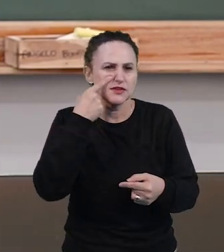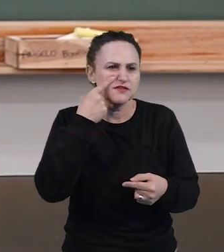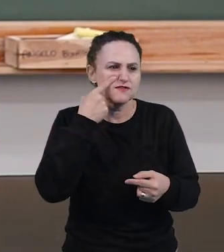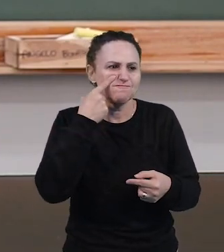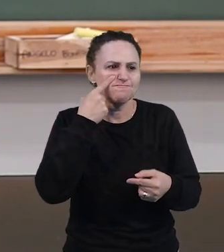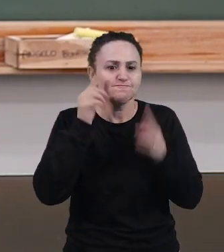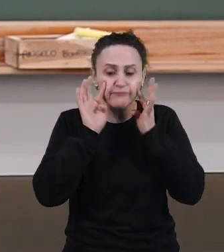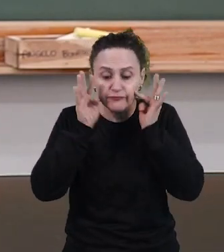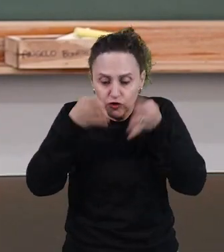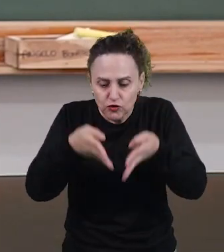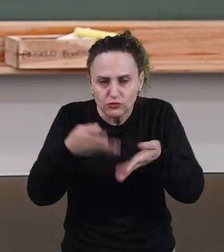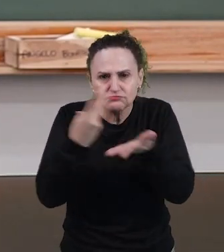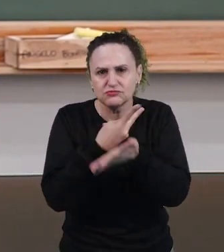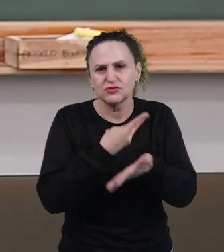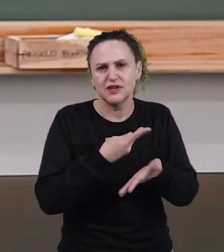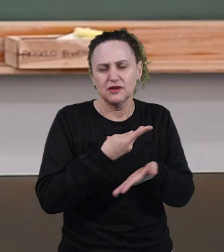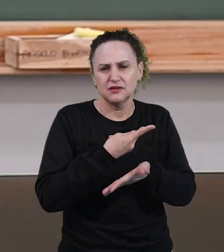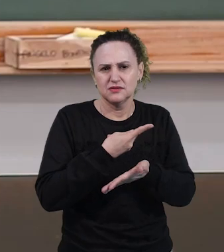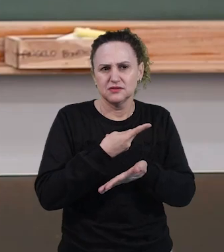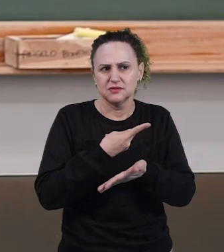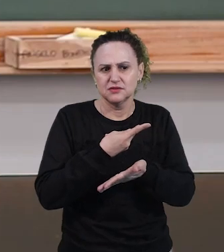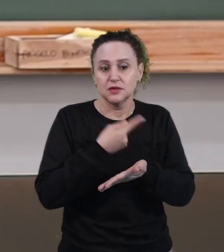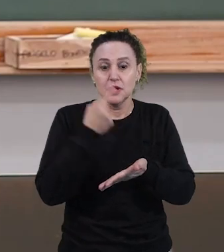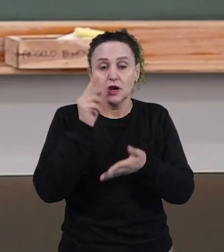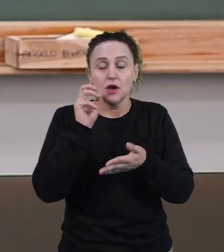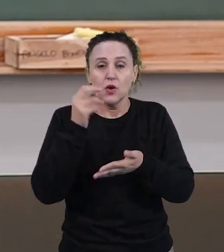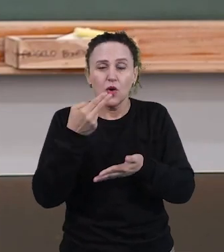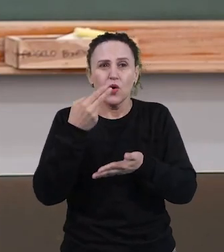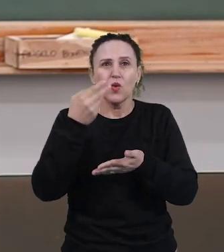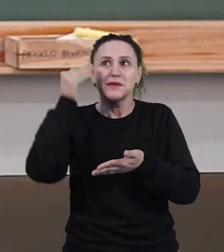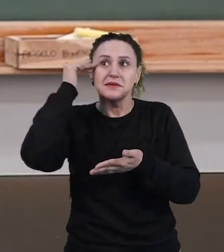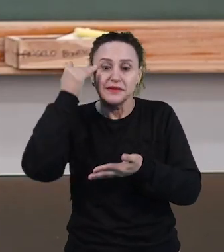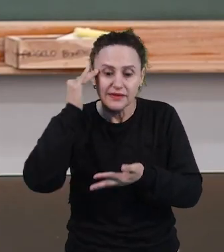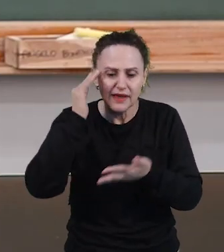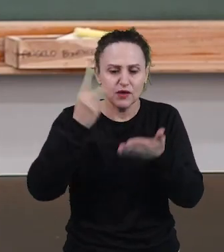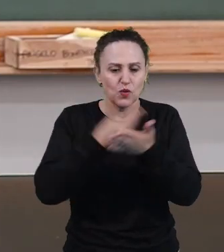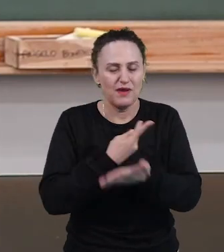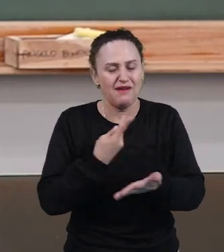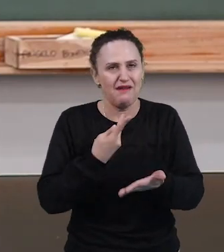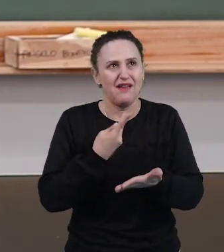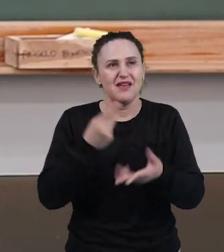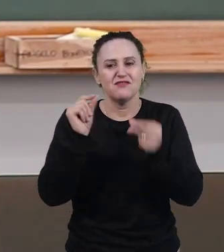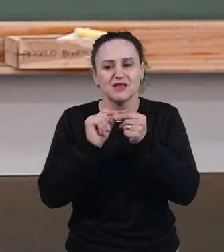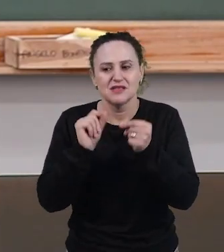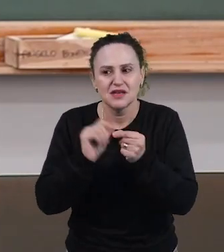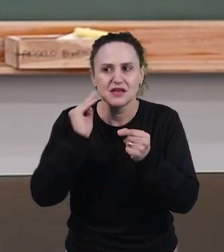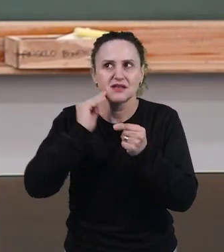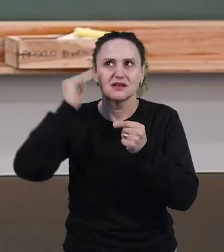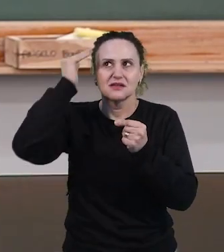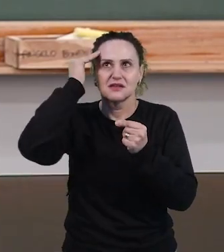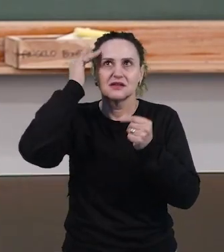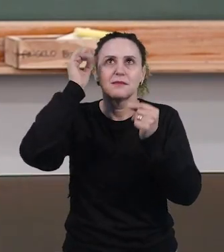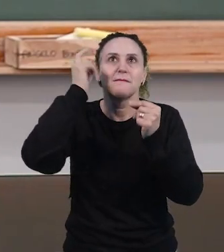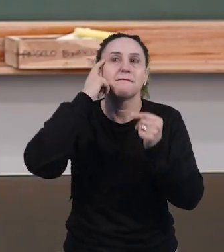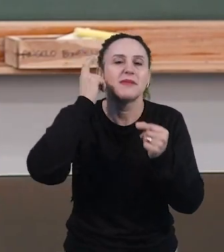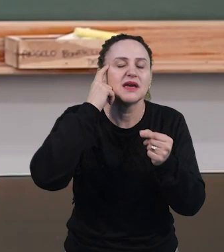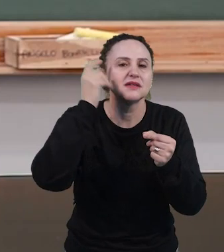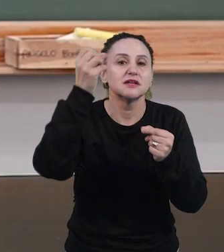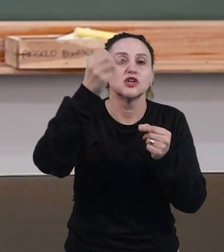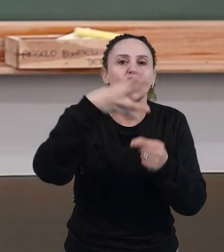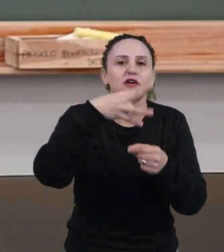erro e fazer com que essa criança e adolescente pense em novas respostas,